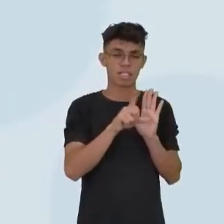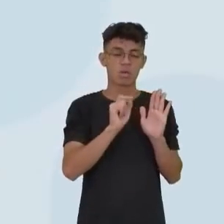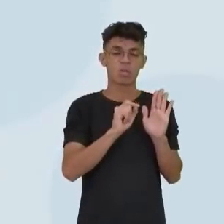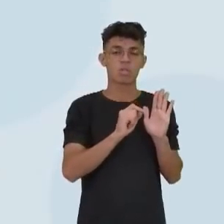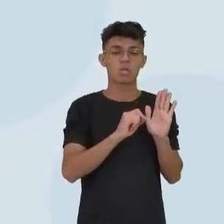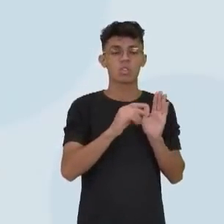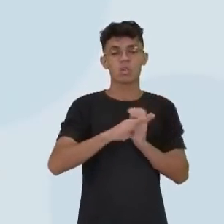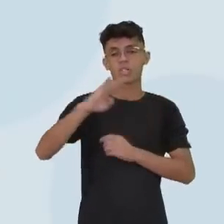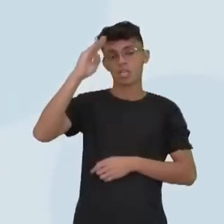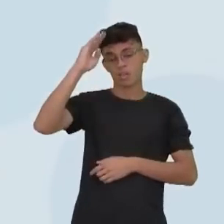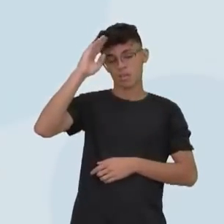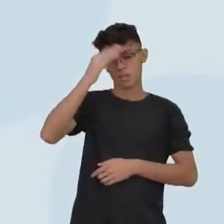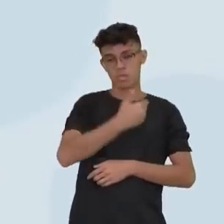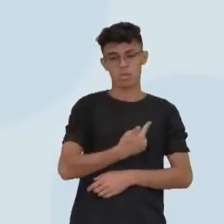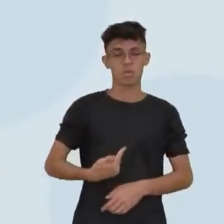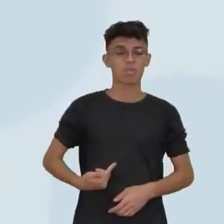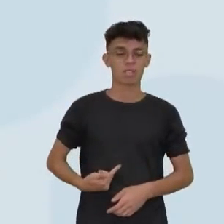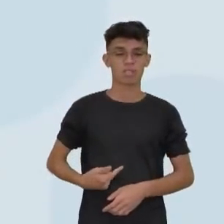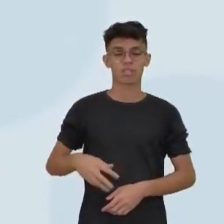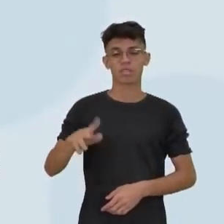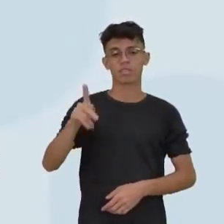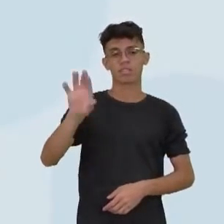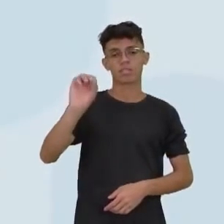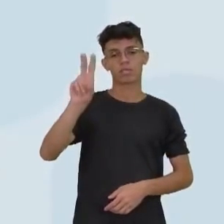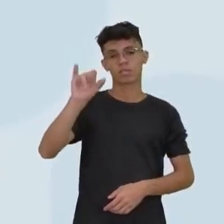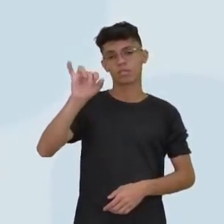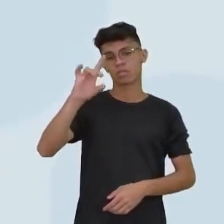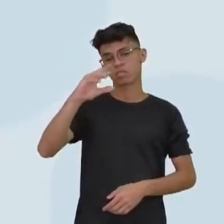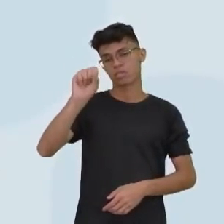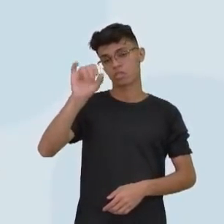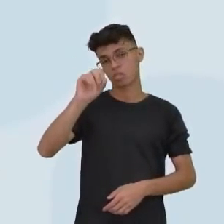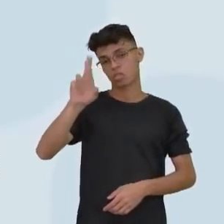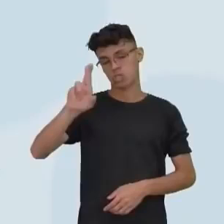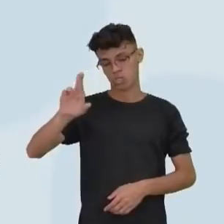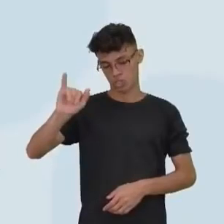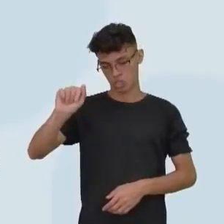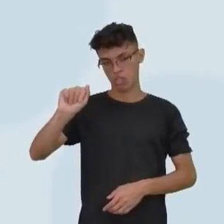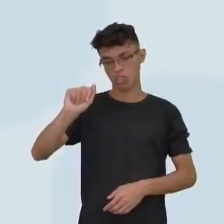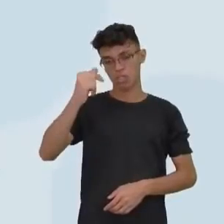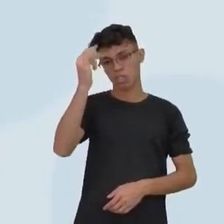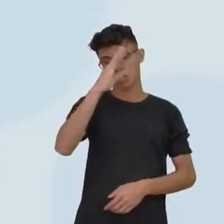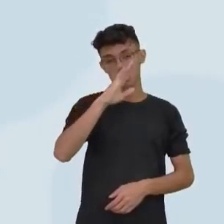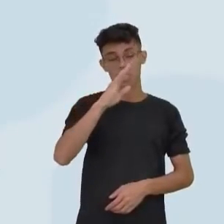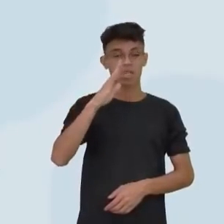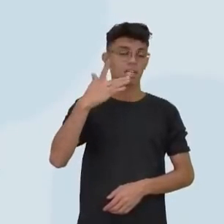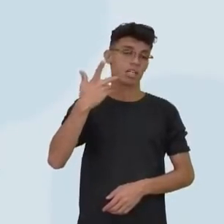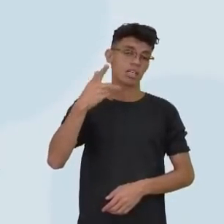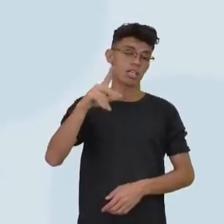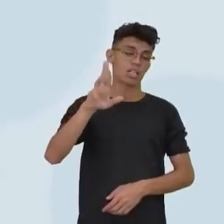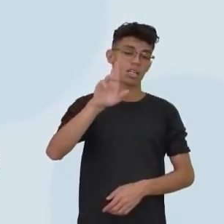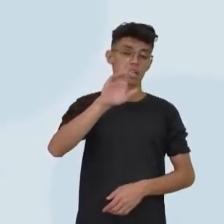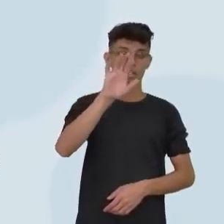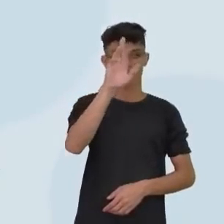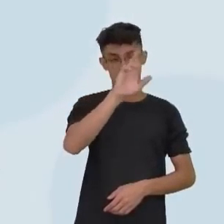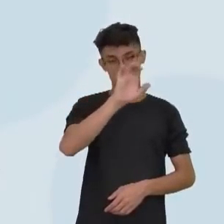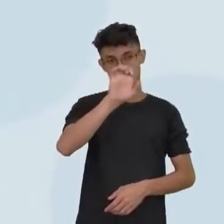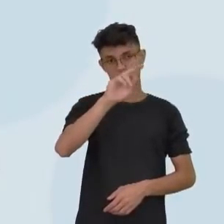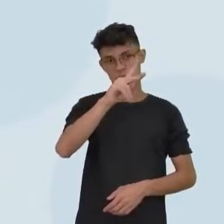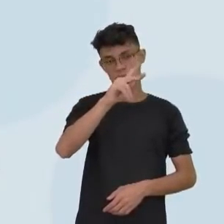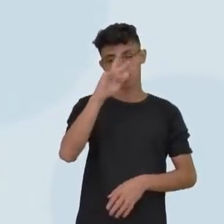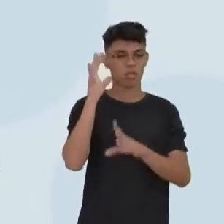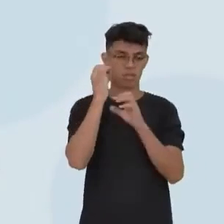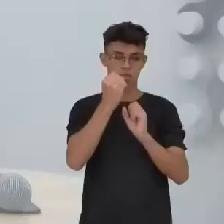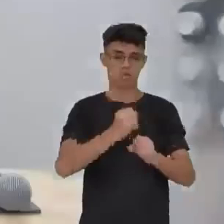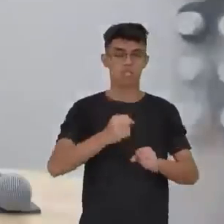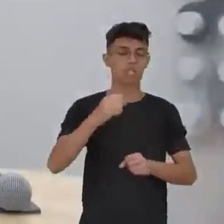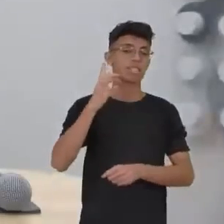governo provisório da República dos Estados Unidos do Brasil, considerando que... taranã, taranã, taranã. O que isso significa? Pode voltar